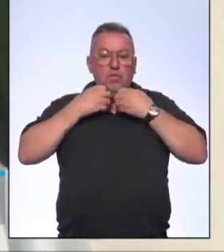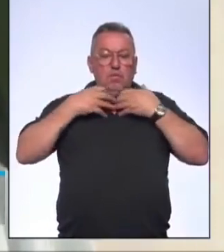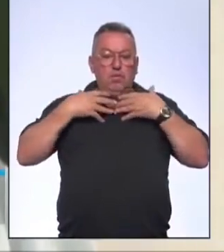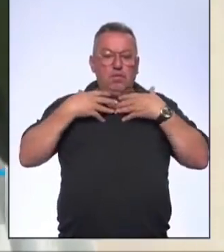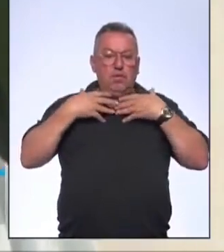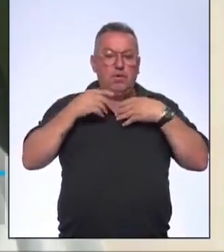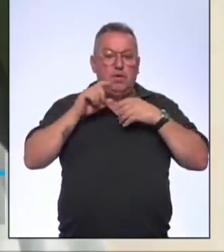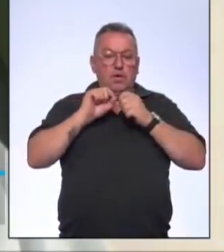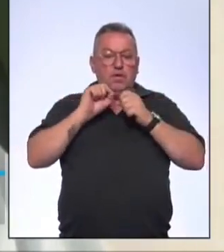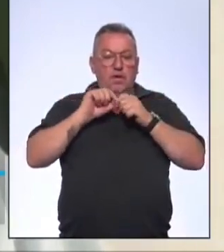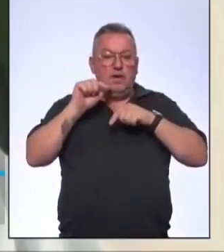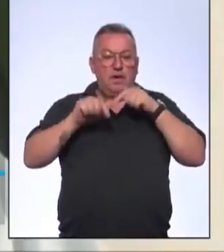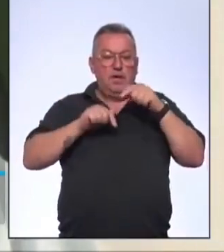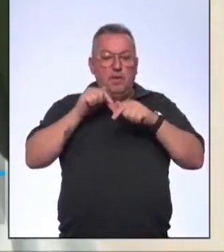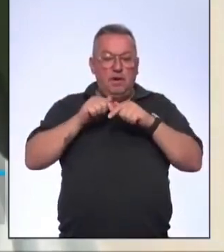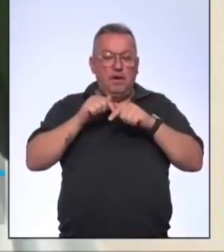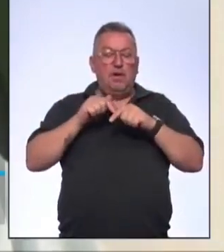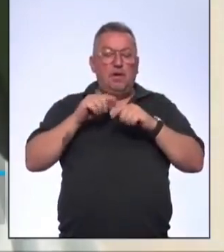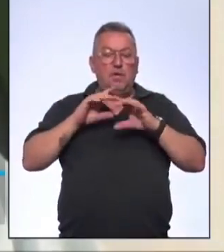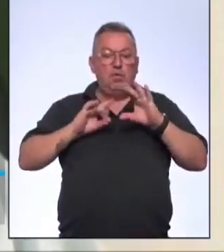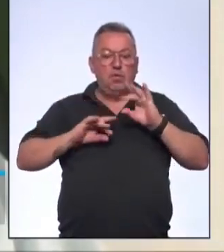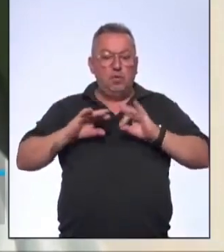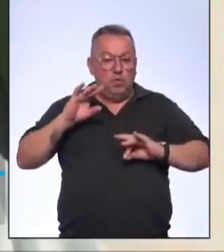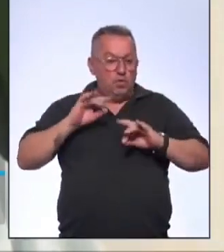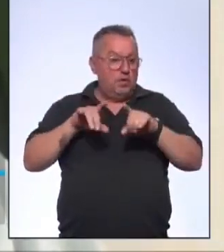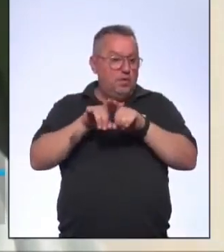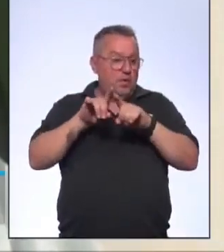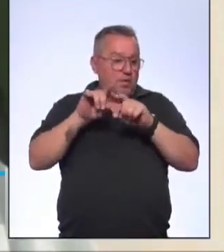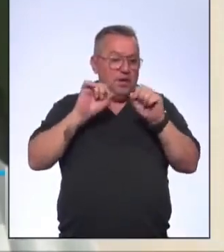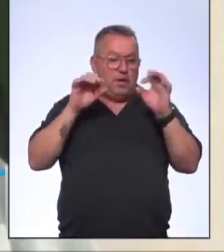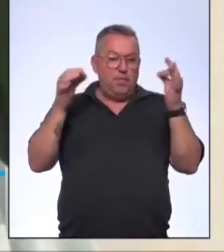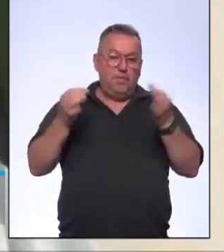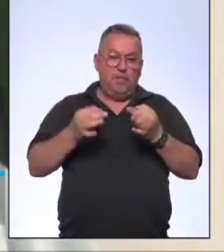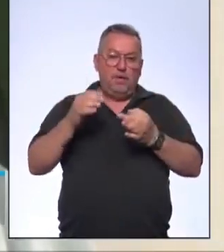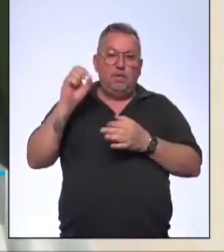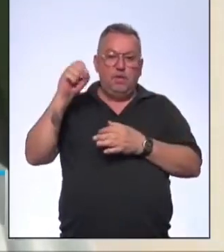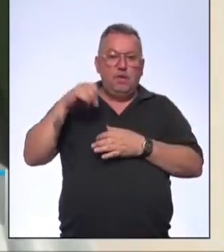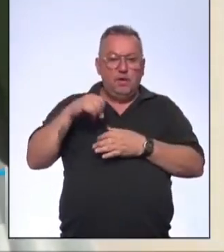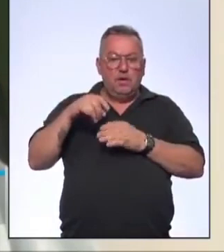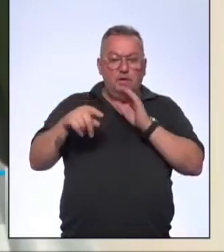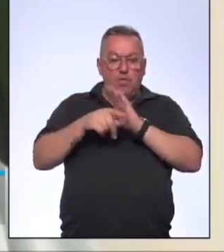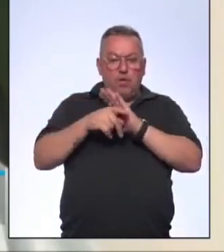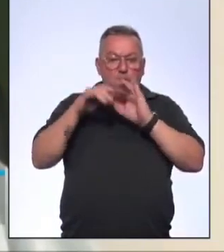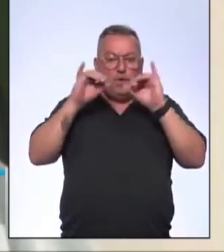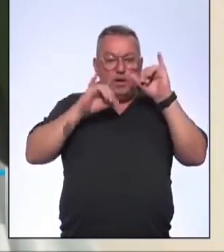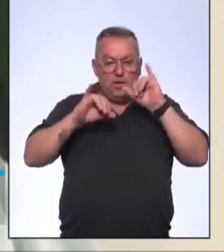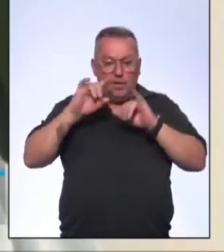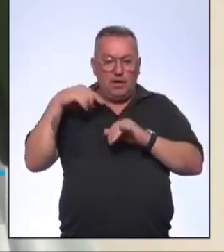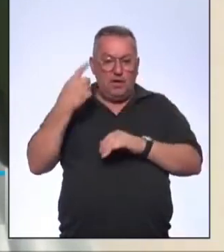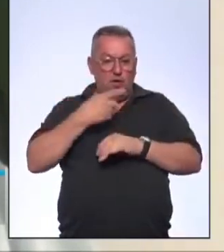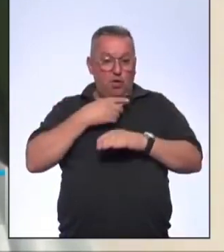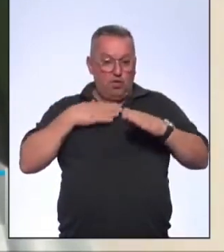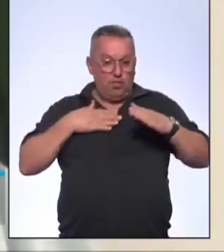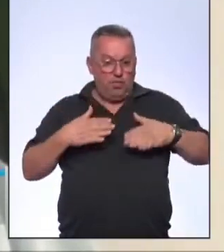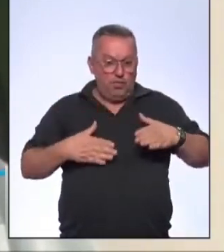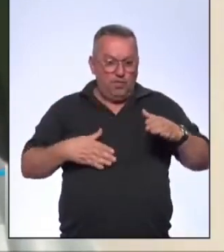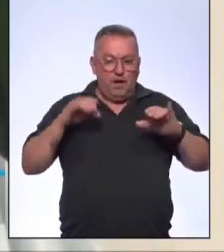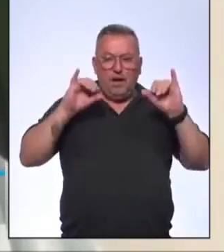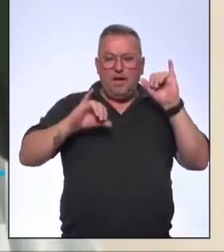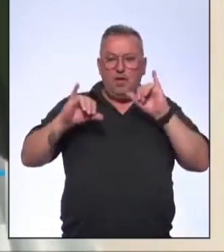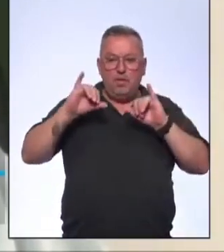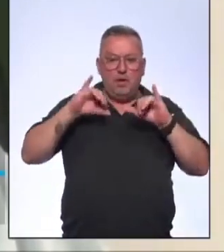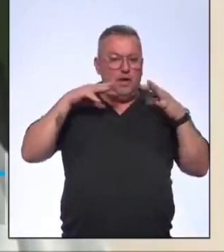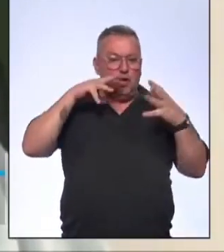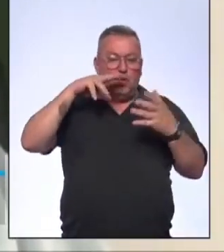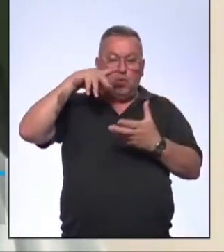vão trabalhar como neurotransmissores. Tá, mas perfeito. E sim, são substâncias químicas, nosso corpo é química, tudo que está no